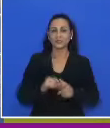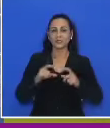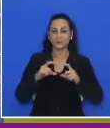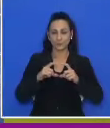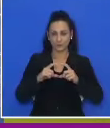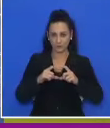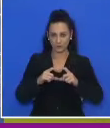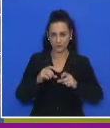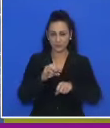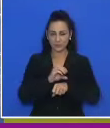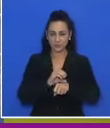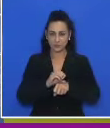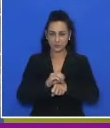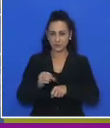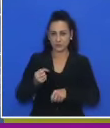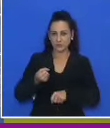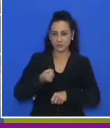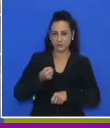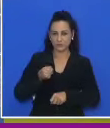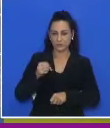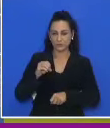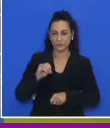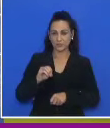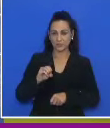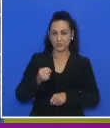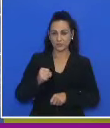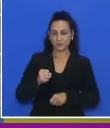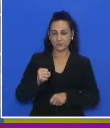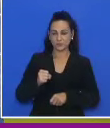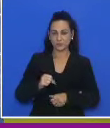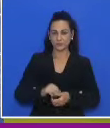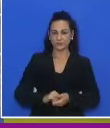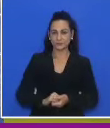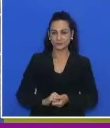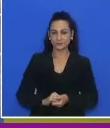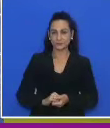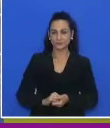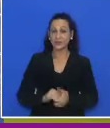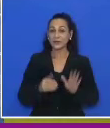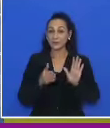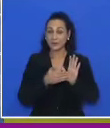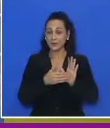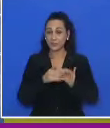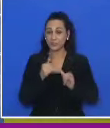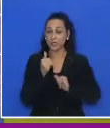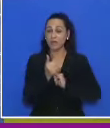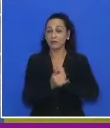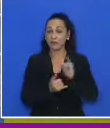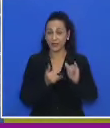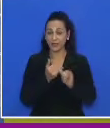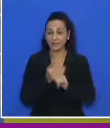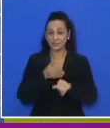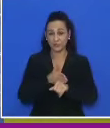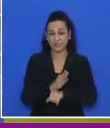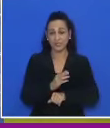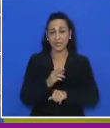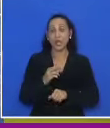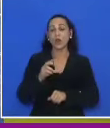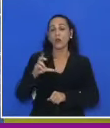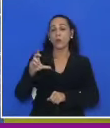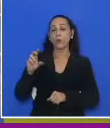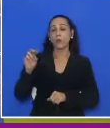Bola cinza, número 08. Cinza, 08. Para apostar online é só acessar